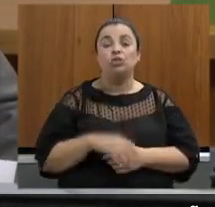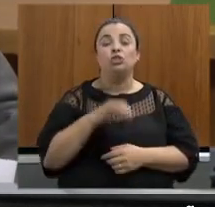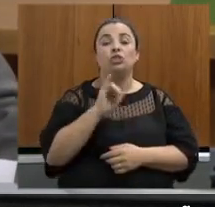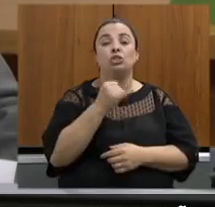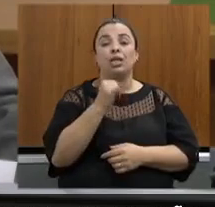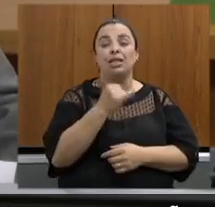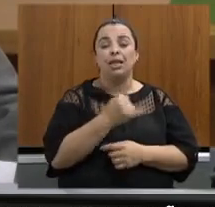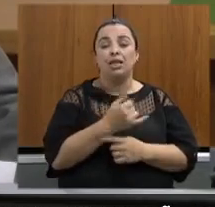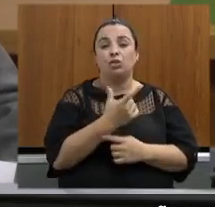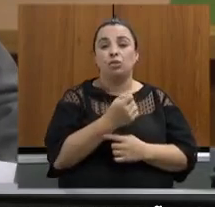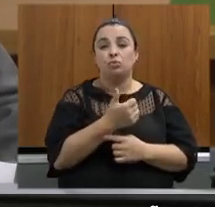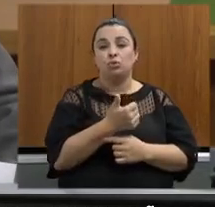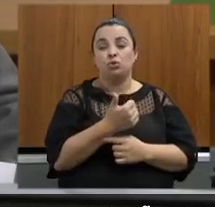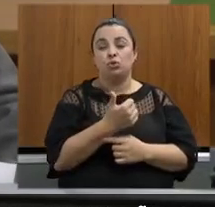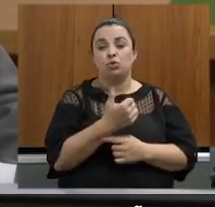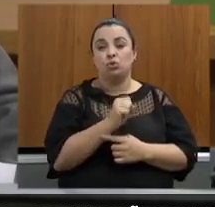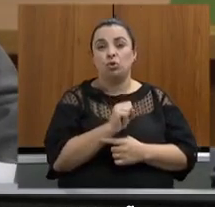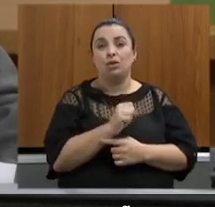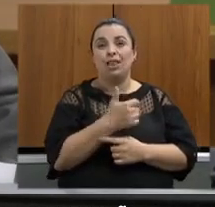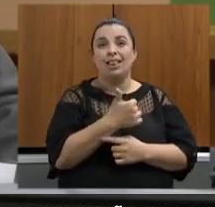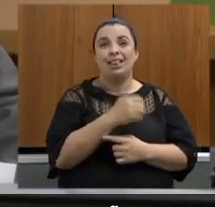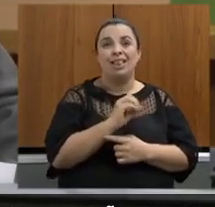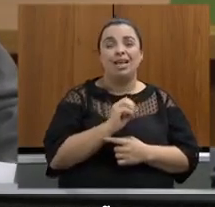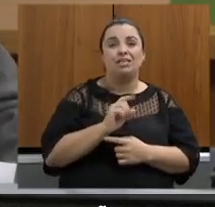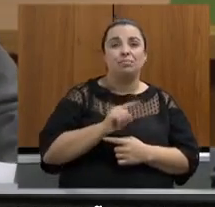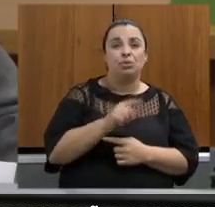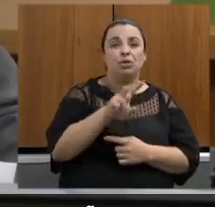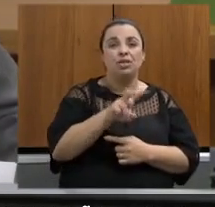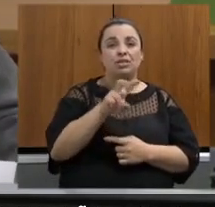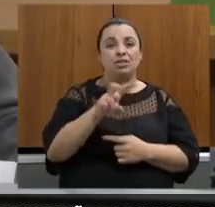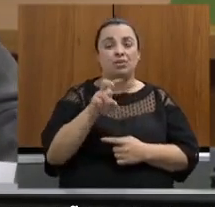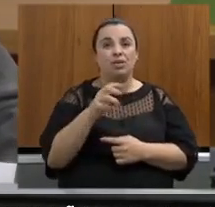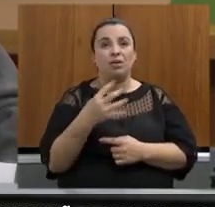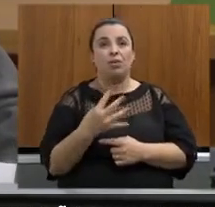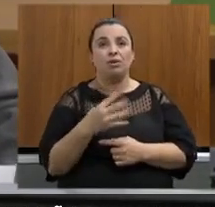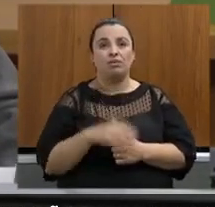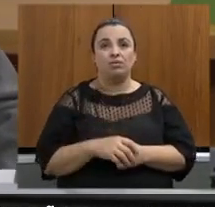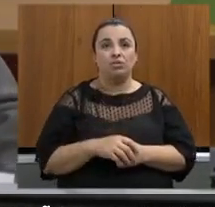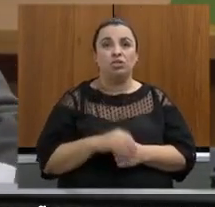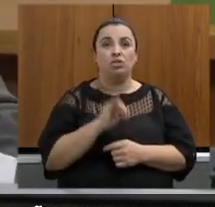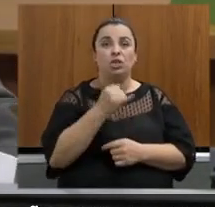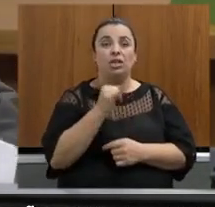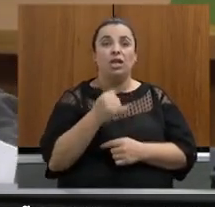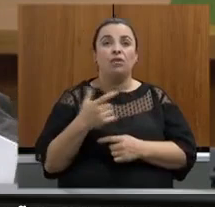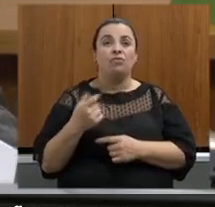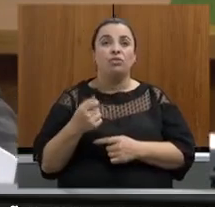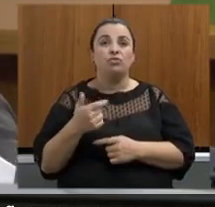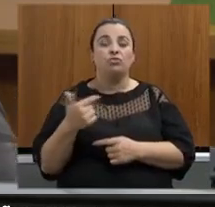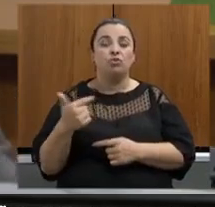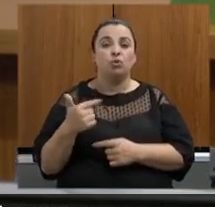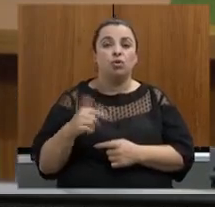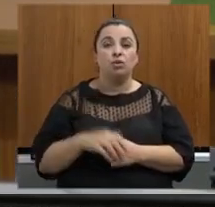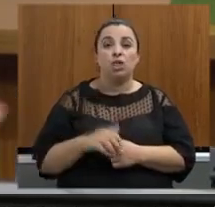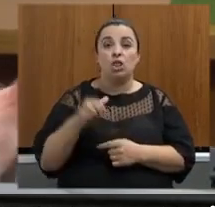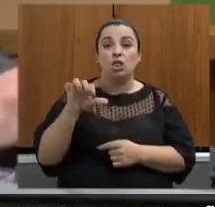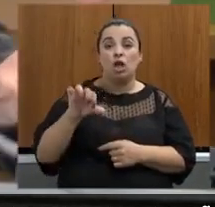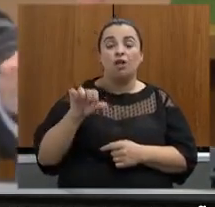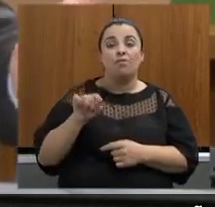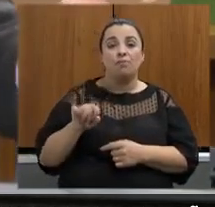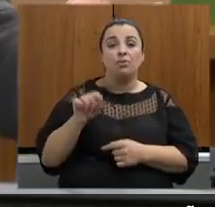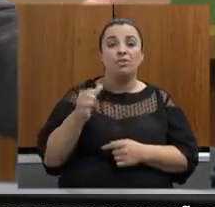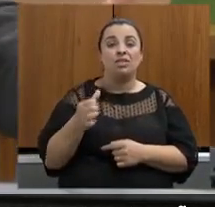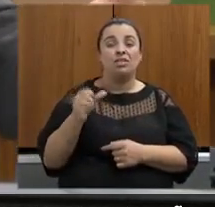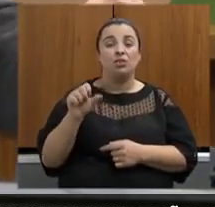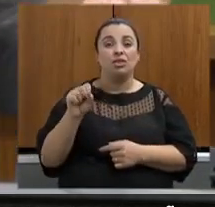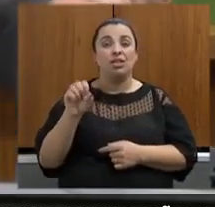10.254 Janeiro 2022 9789 Ou seja a gente achando que